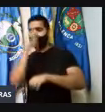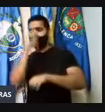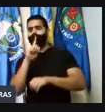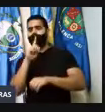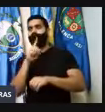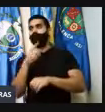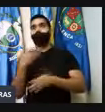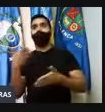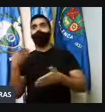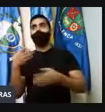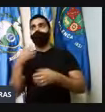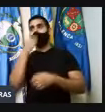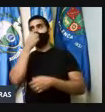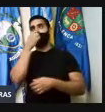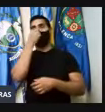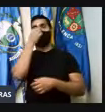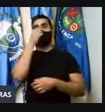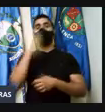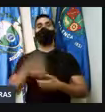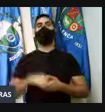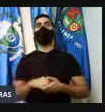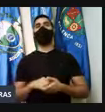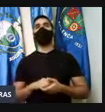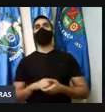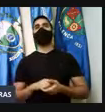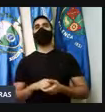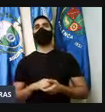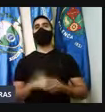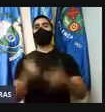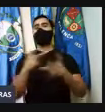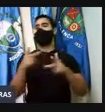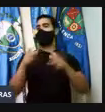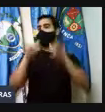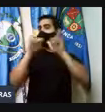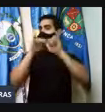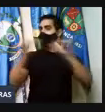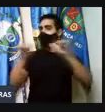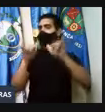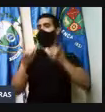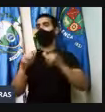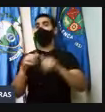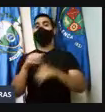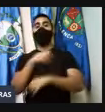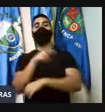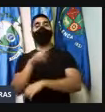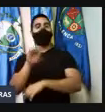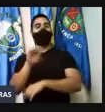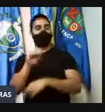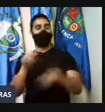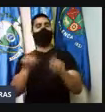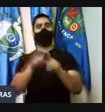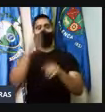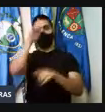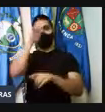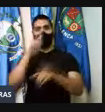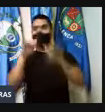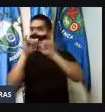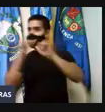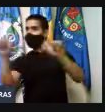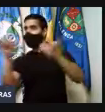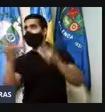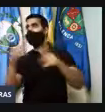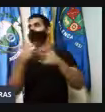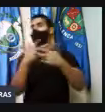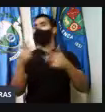chegou na laranja, depois é que vem a vermelha. Então é de alerta, a bandeira do Rio de Janeiro é amarela, é de alerta, é